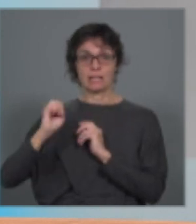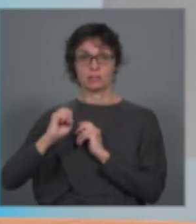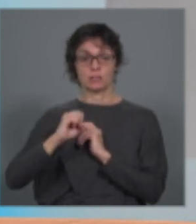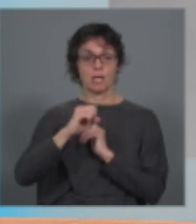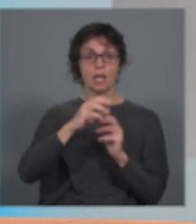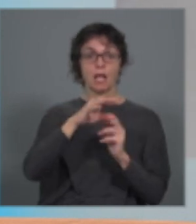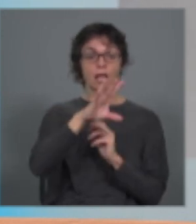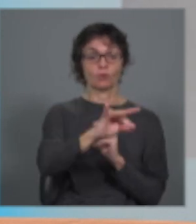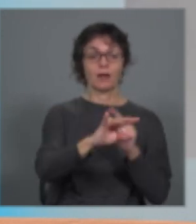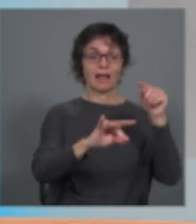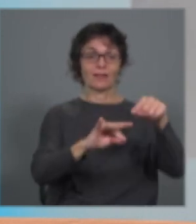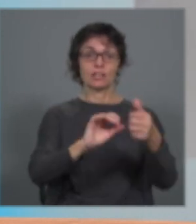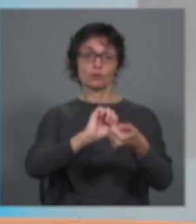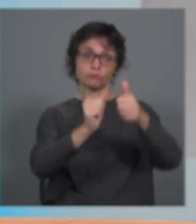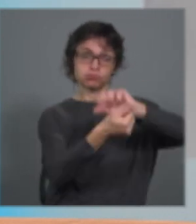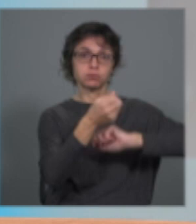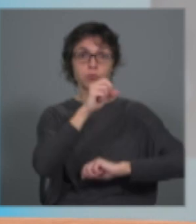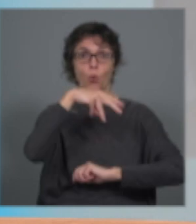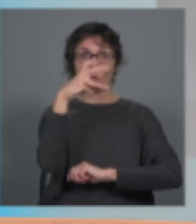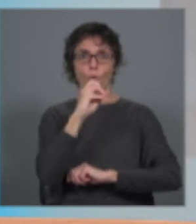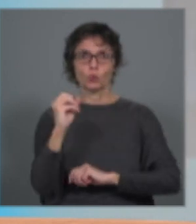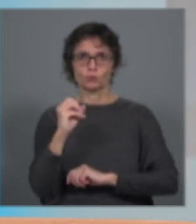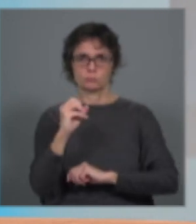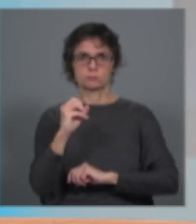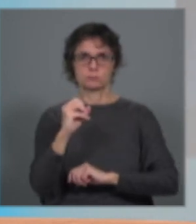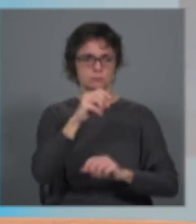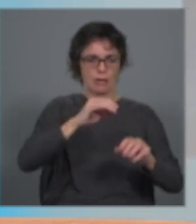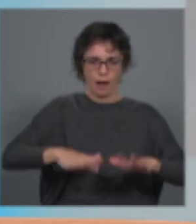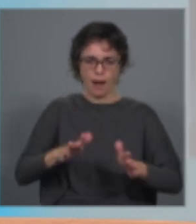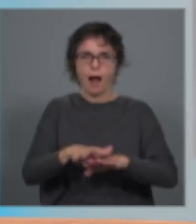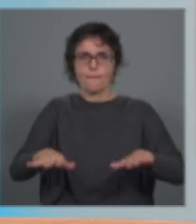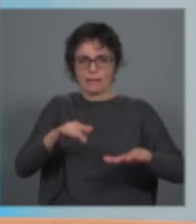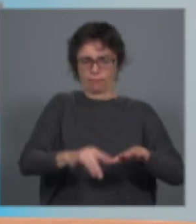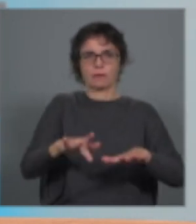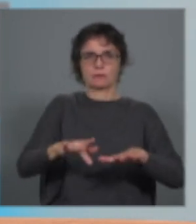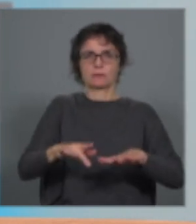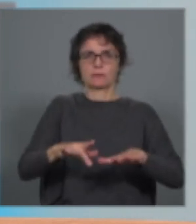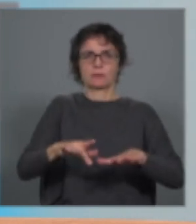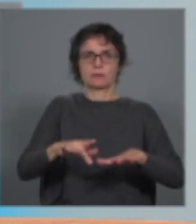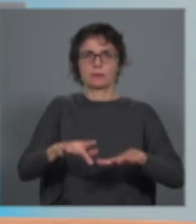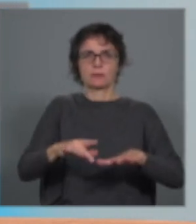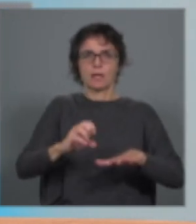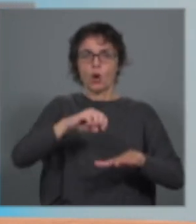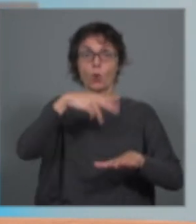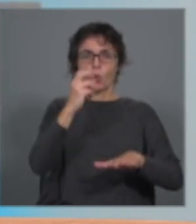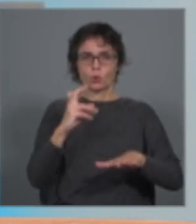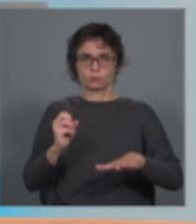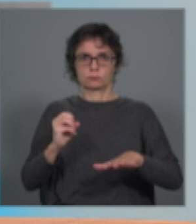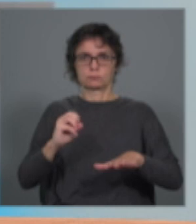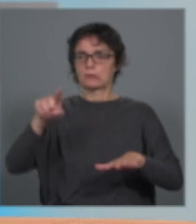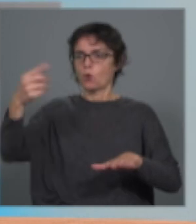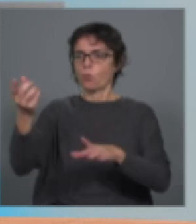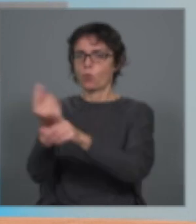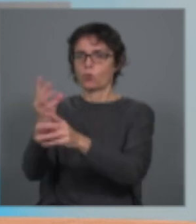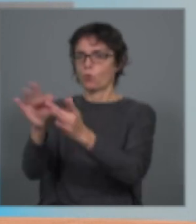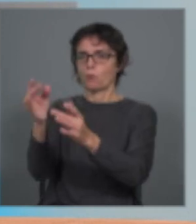microfone, o microfone transforma-se em ouro, mas o microfone deixa de receber. Não é? Às vezes até têm lá uma membrana em